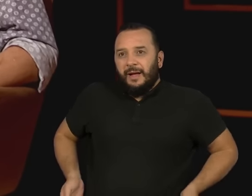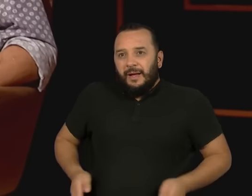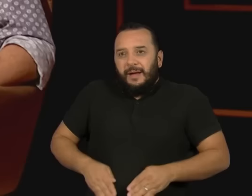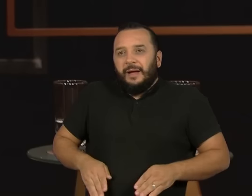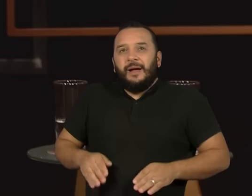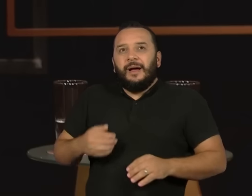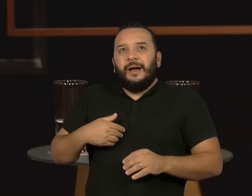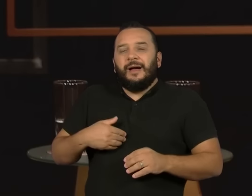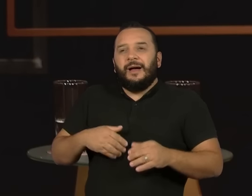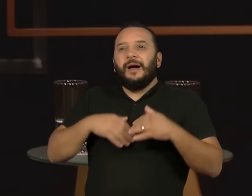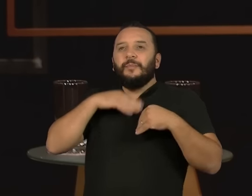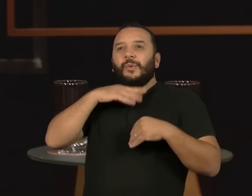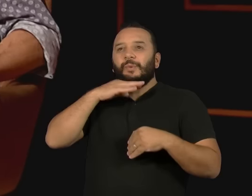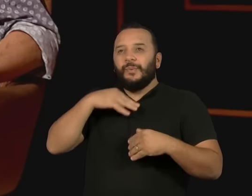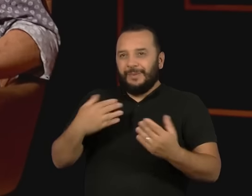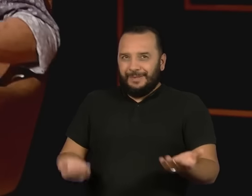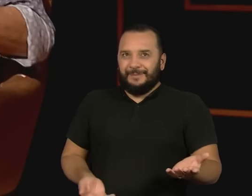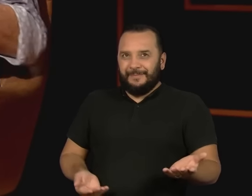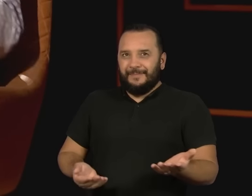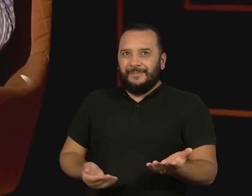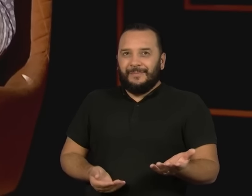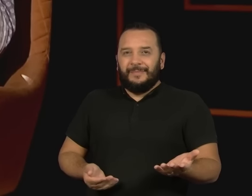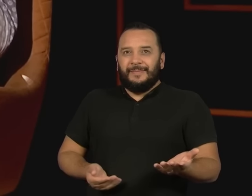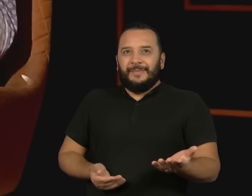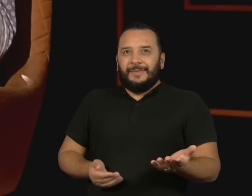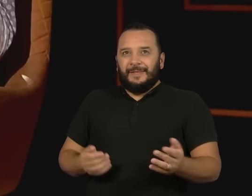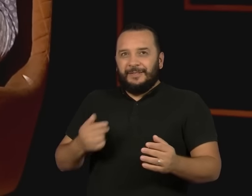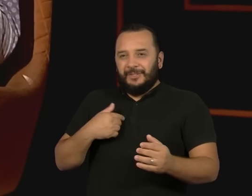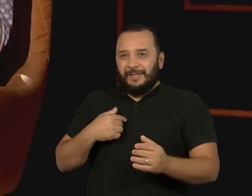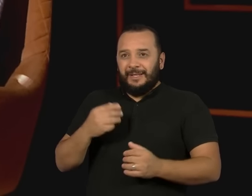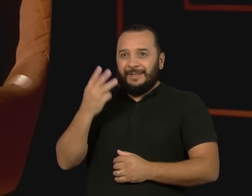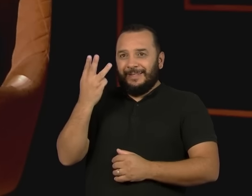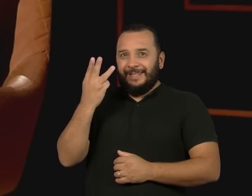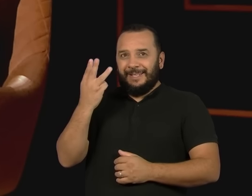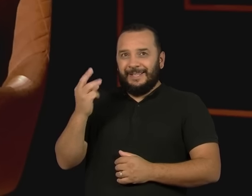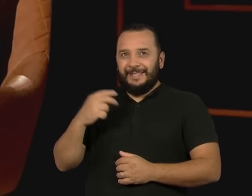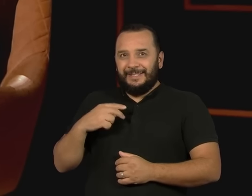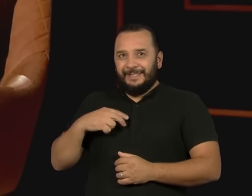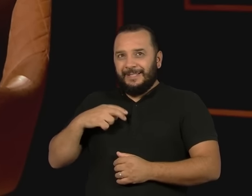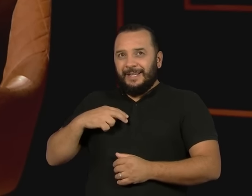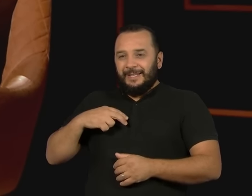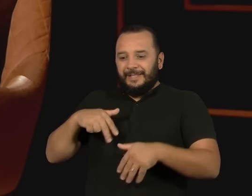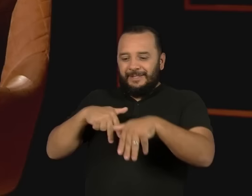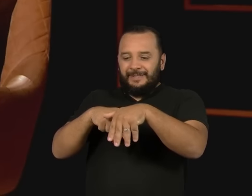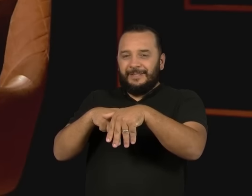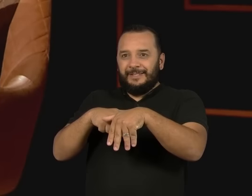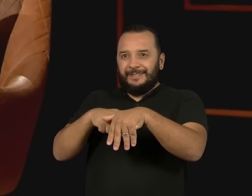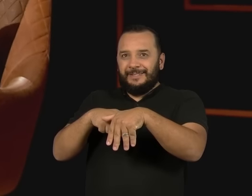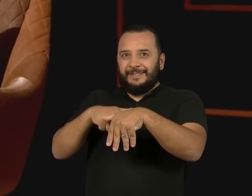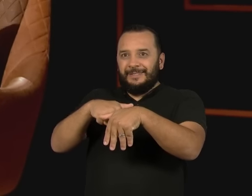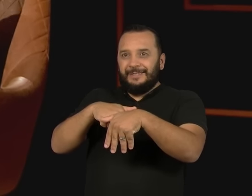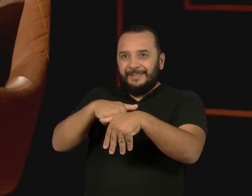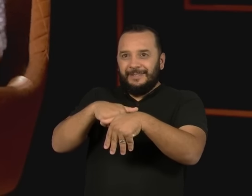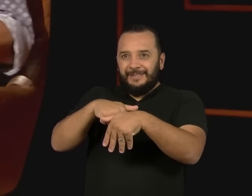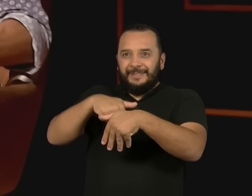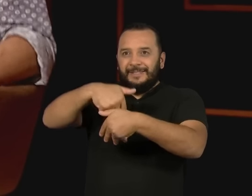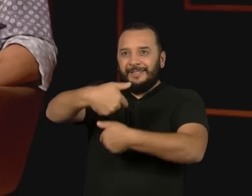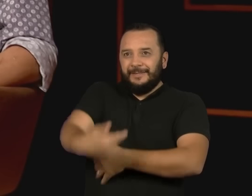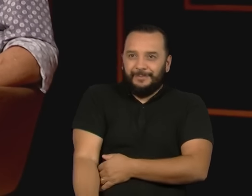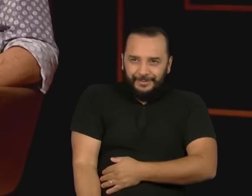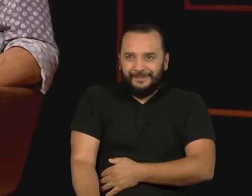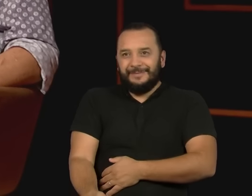tal. E aí nisso de tampar, né, a biga são 3 rodas, né, então botamos mais peso para frente da biga, ela